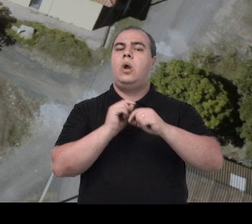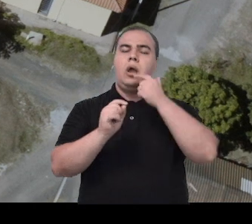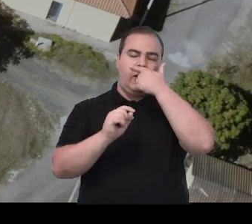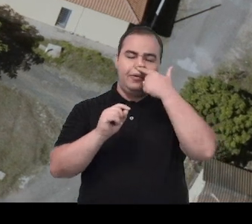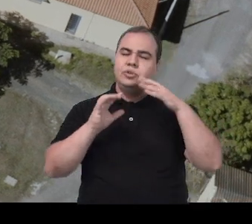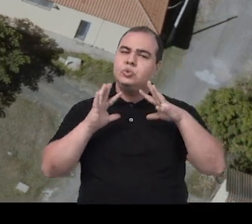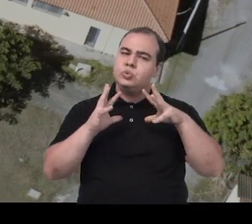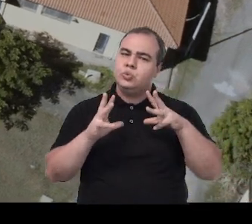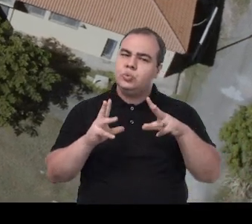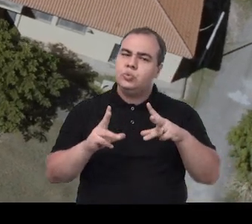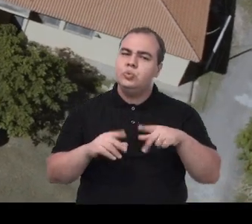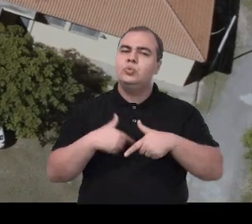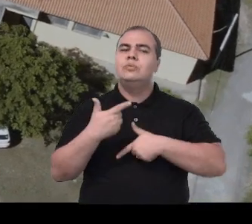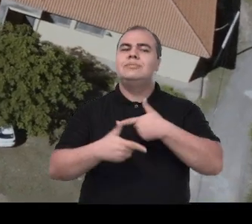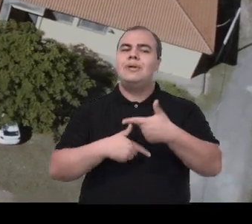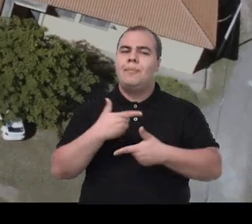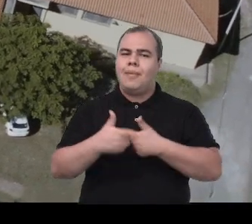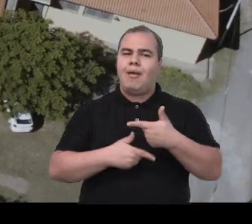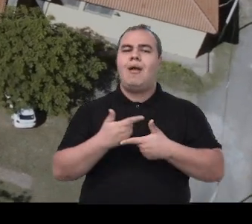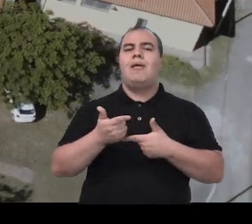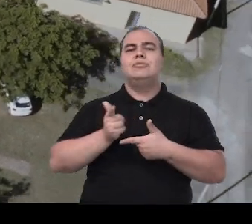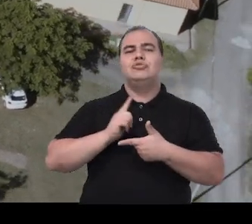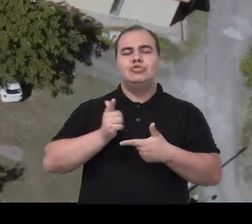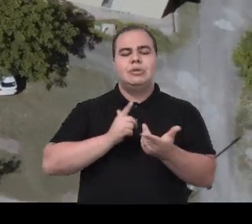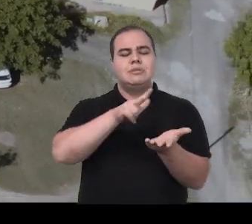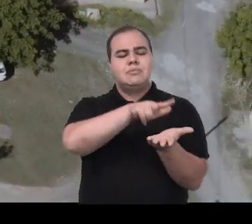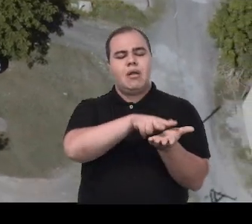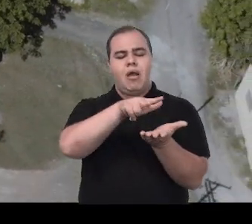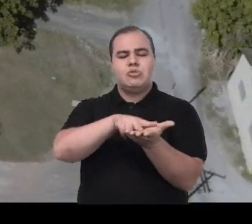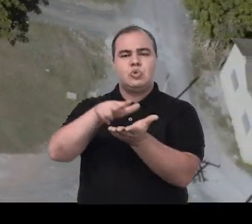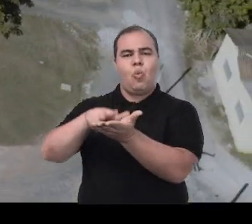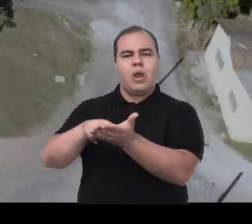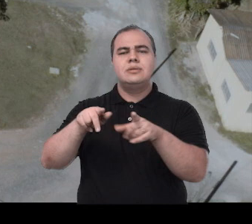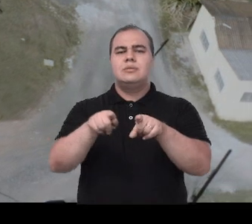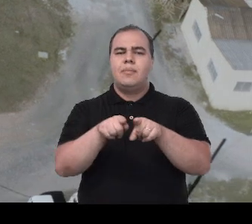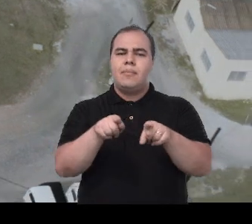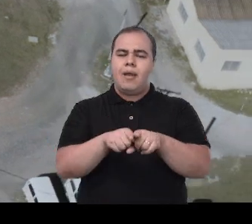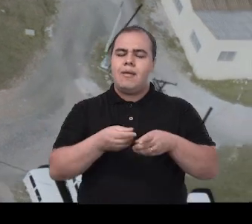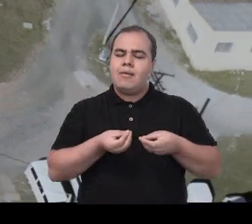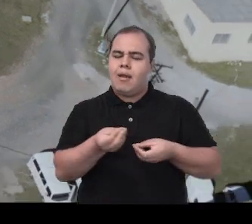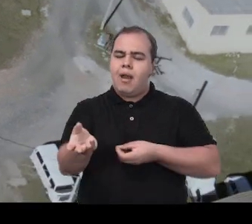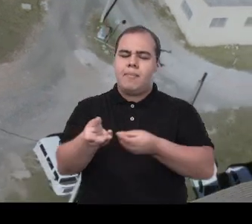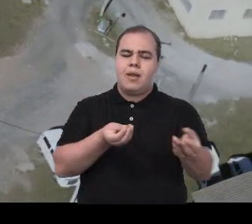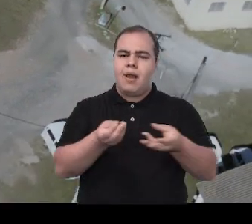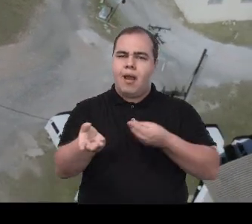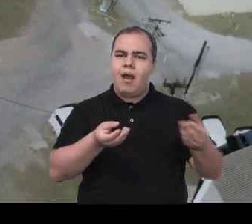quase tudo, né, do trabalho, recebia as internações, encaminhava,